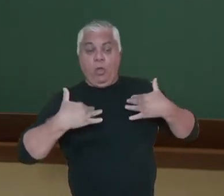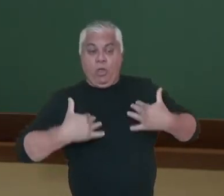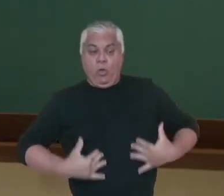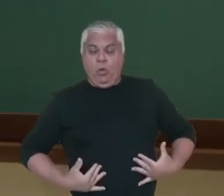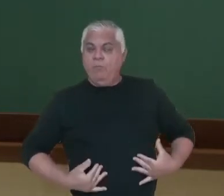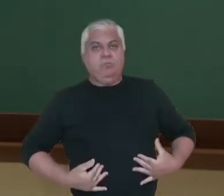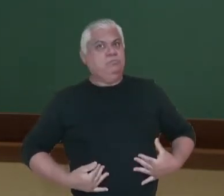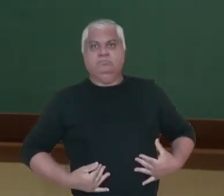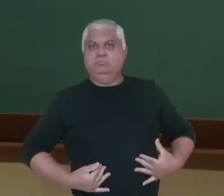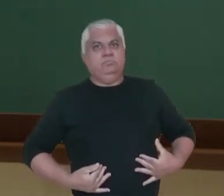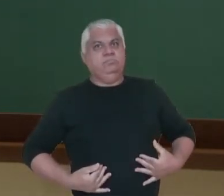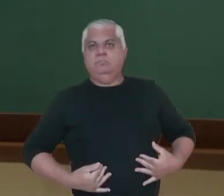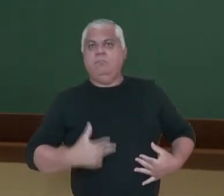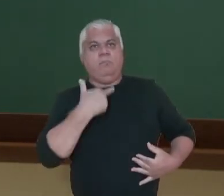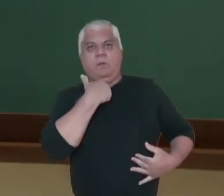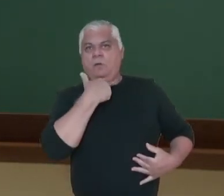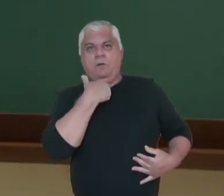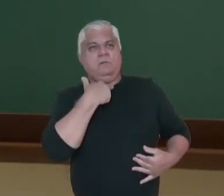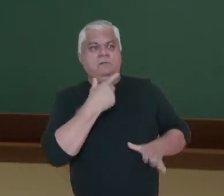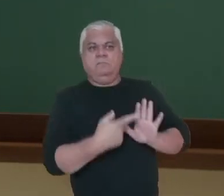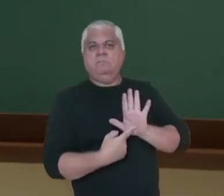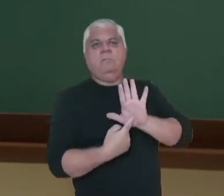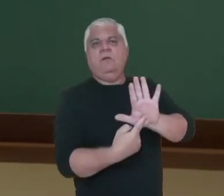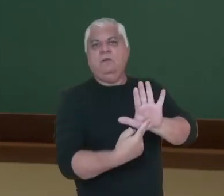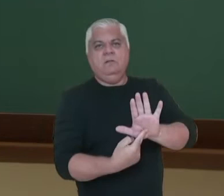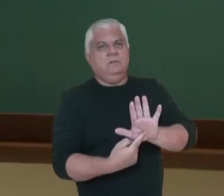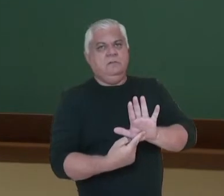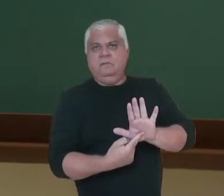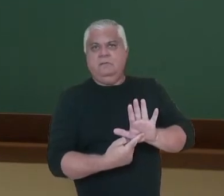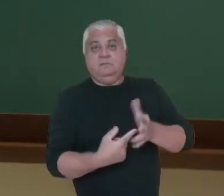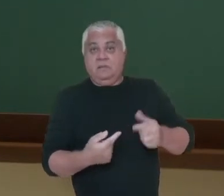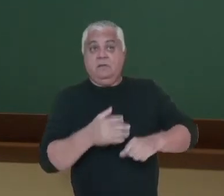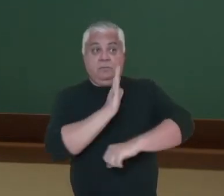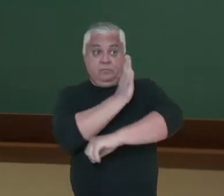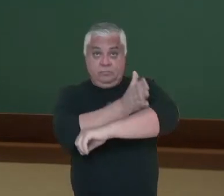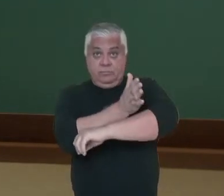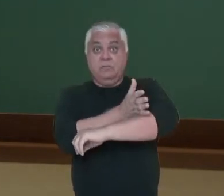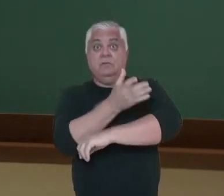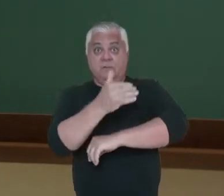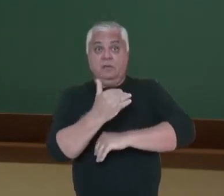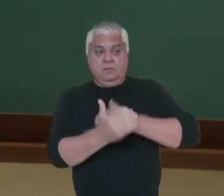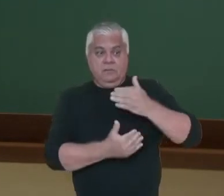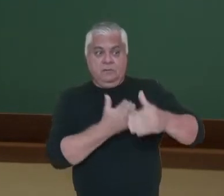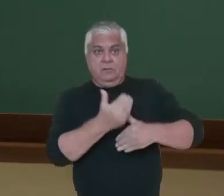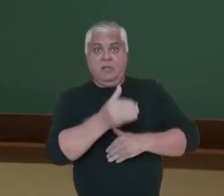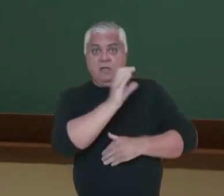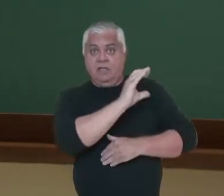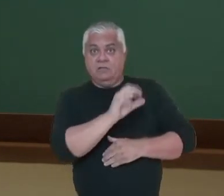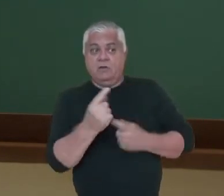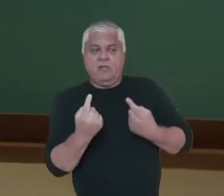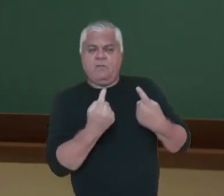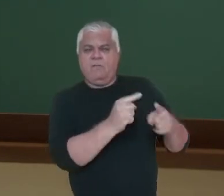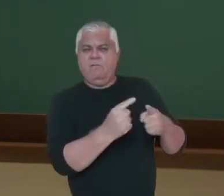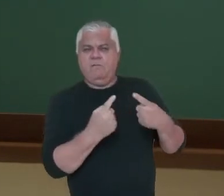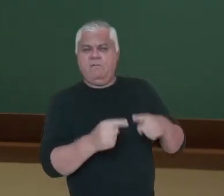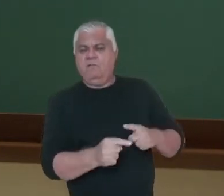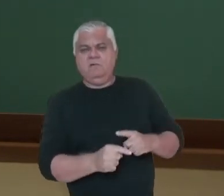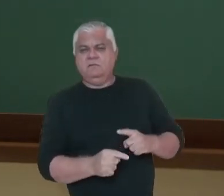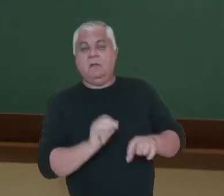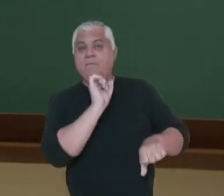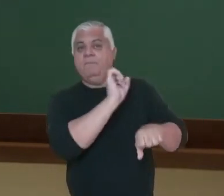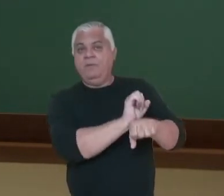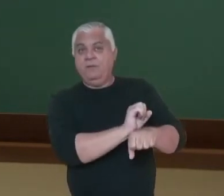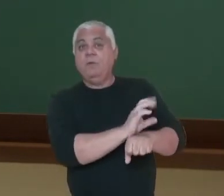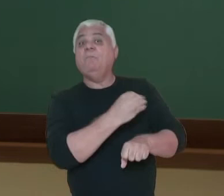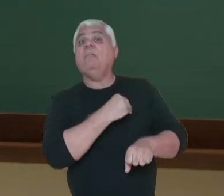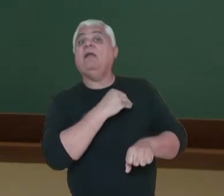qualquer coisa relacionada ao corpo na Idade Média, com o avanço ali da Igreja Católica, era considerado